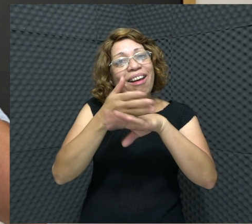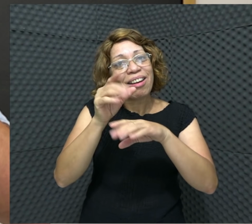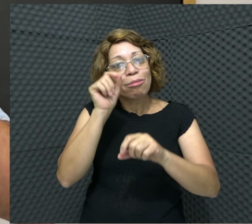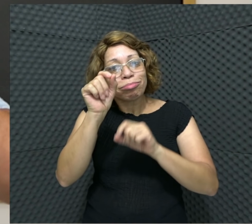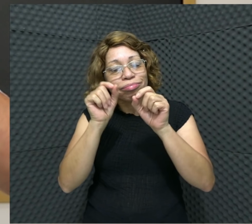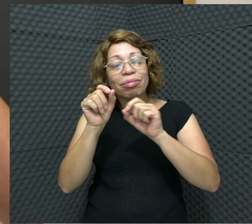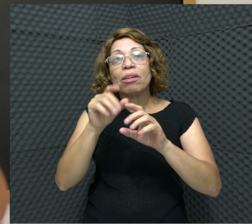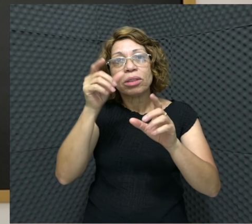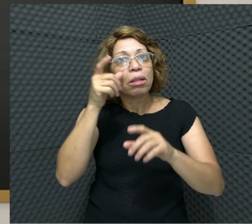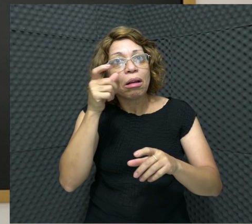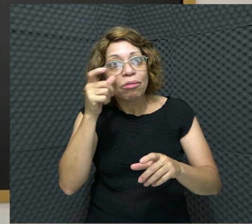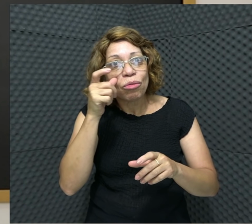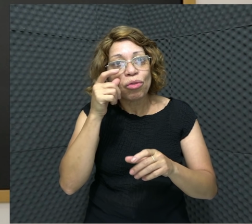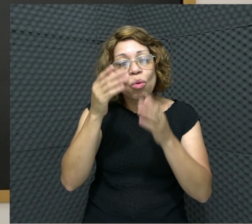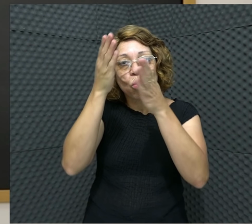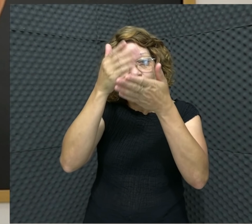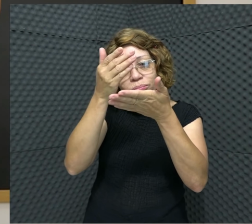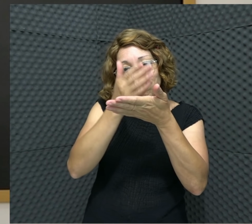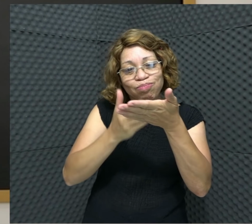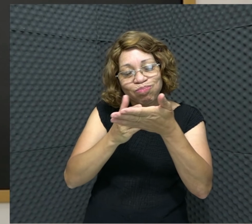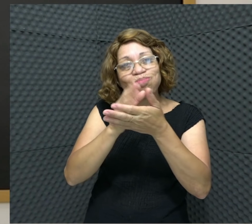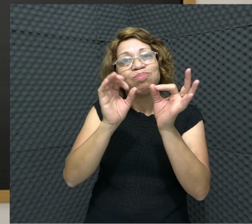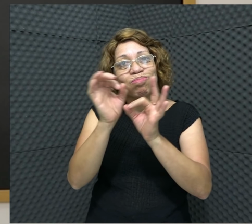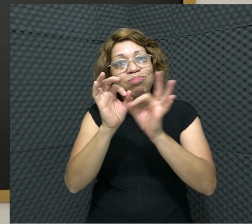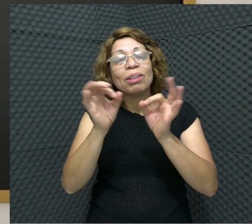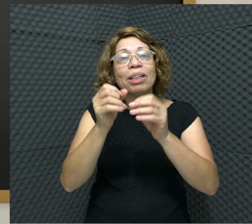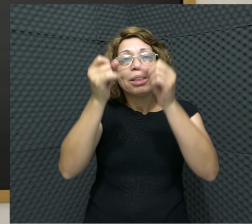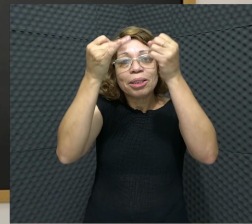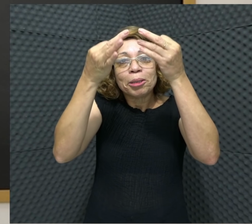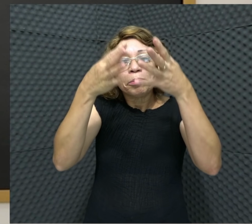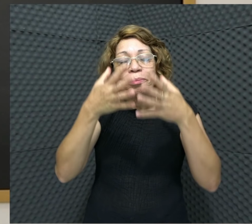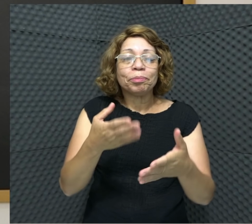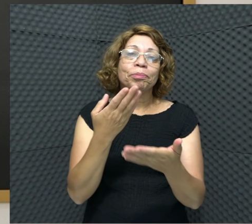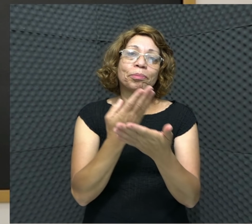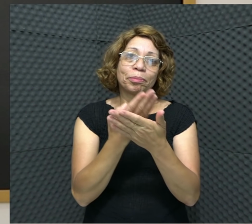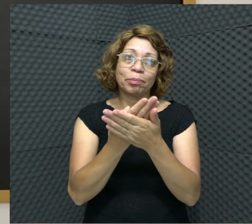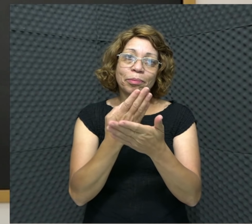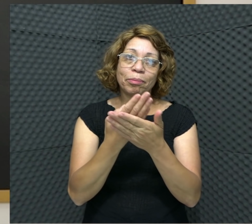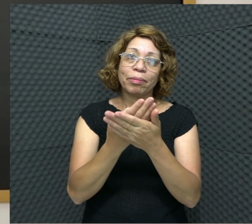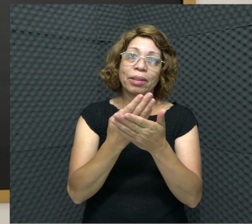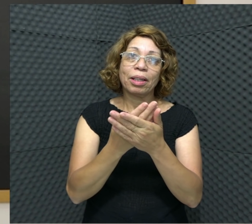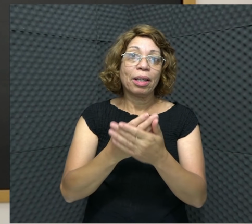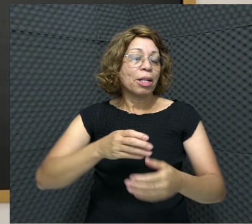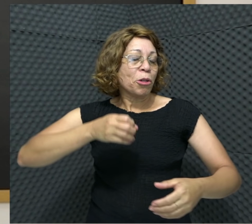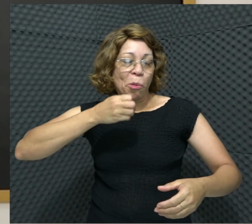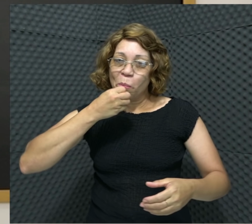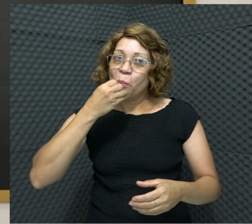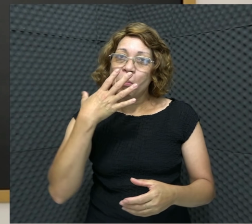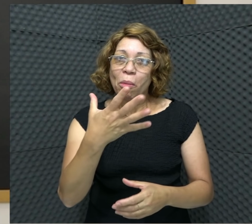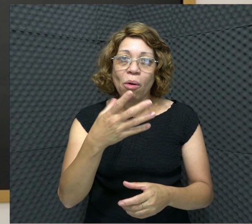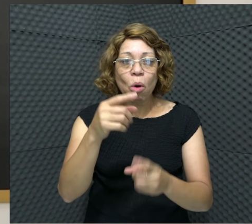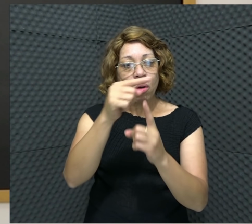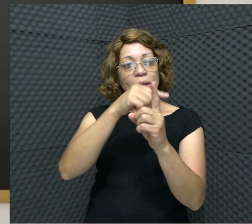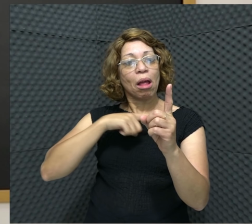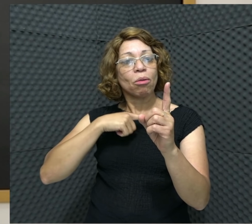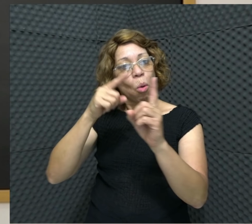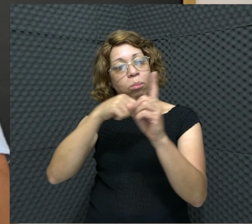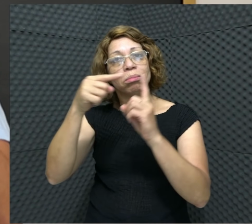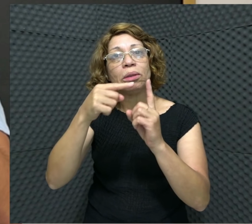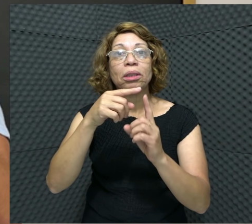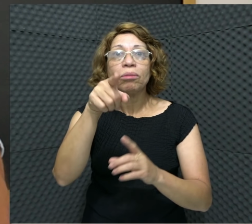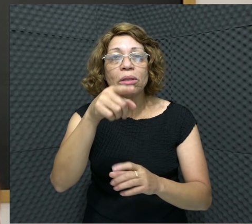Você viu que nós dividimos a nossa aula de maneira com que as aulas sejam bastante